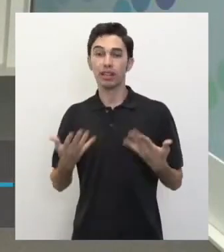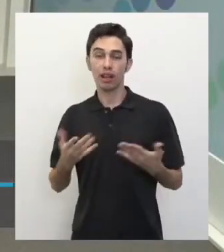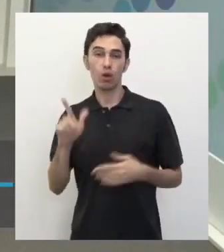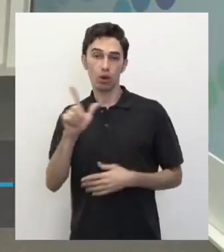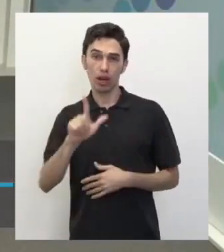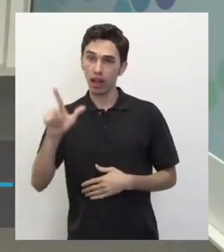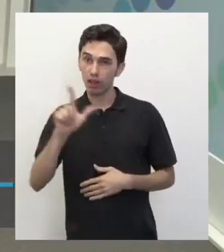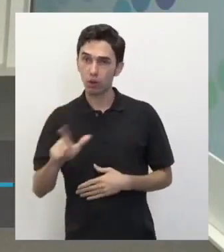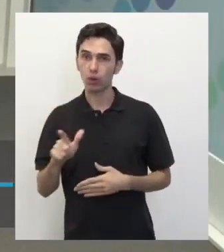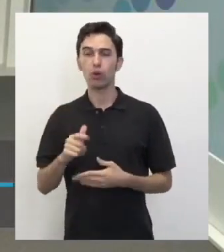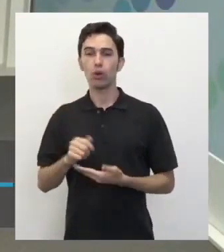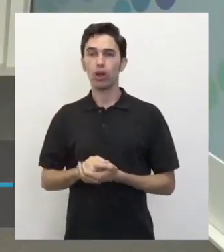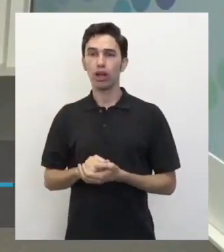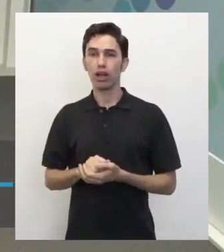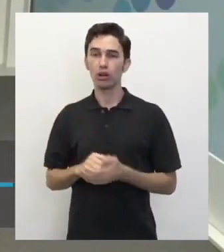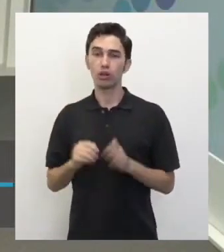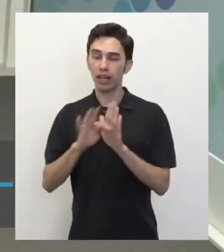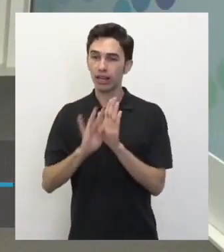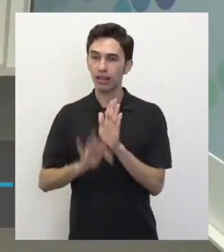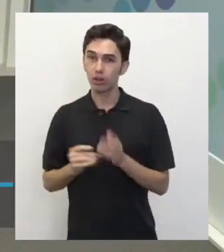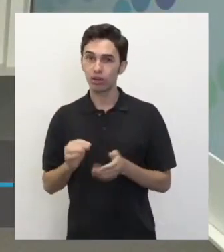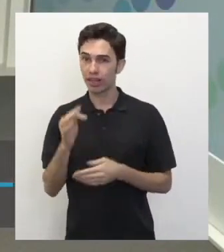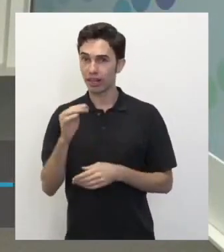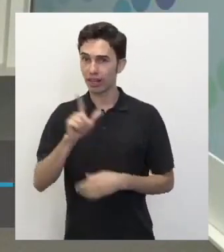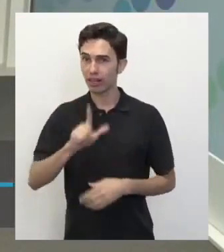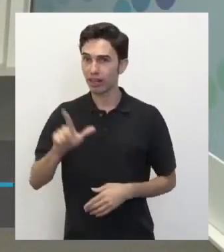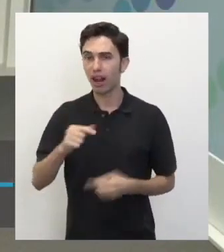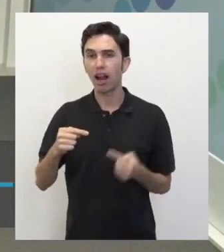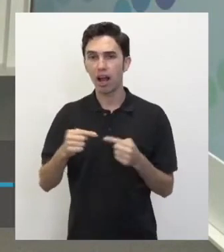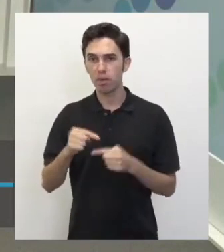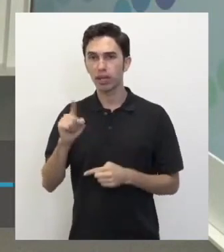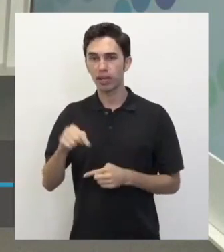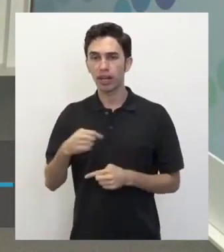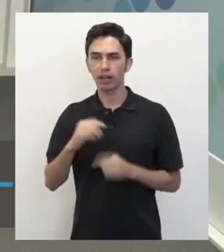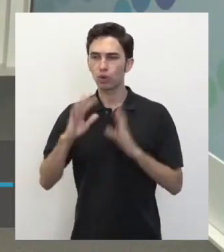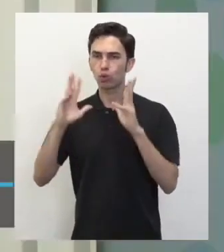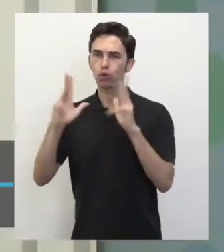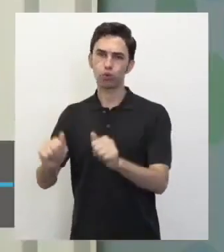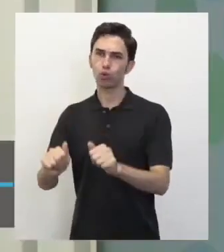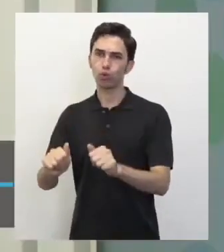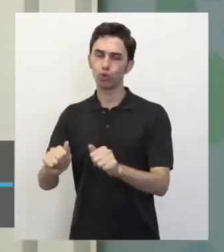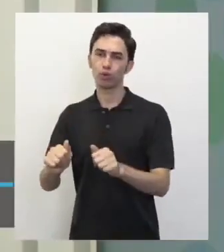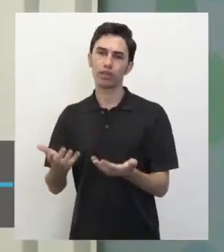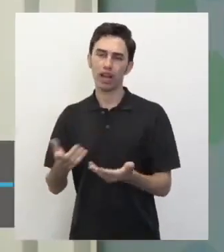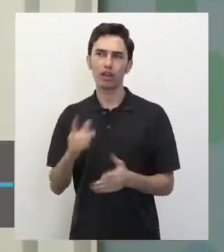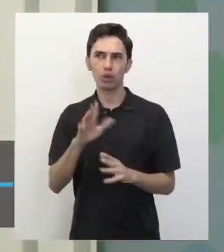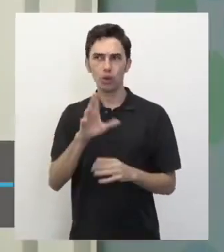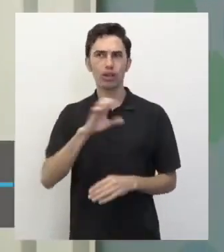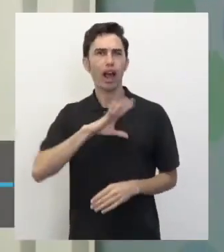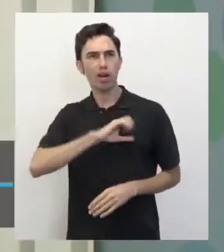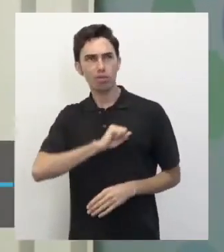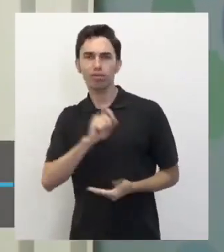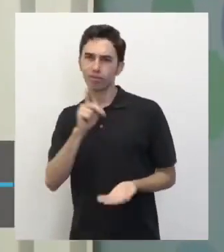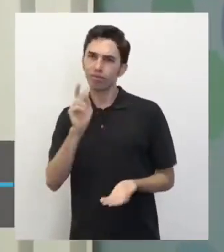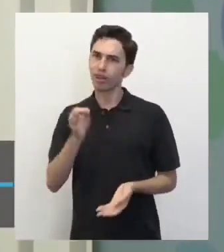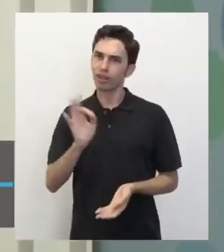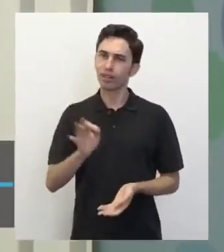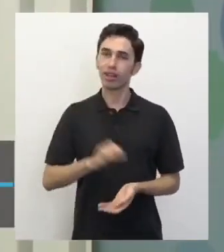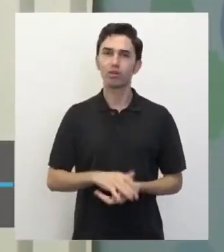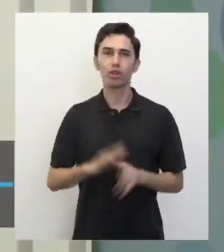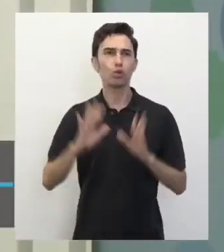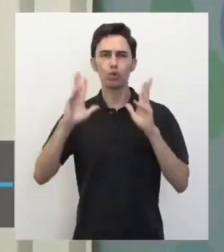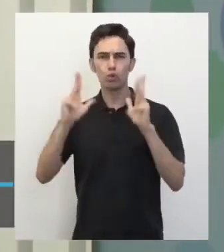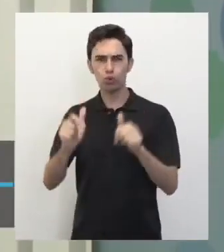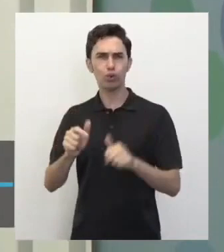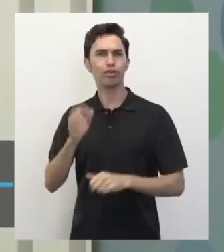ele abarca tudo. Eis a resposta. Geralmente eu gosto de ouvir as respostas dos alunos. Amor, tá certo. Tudo tá